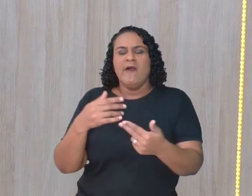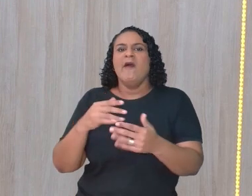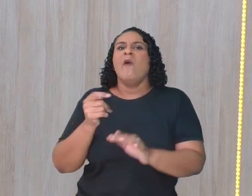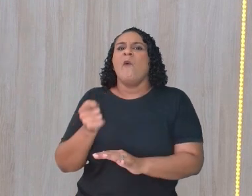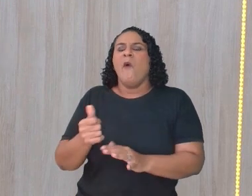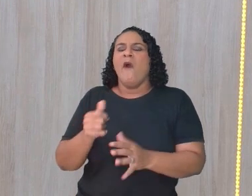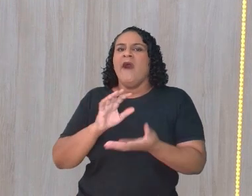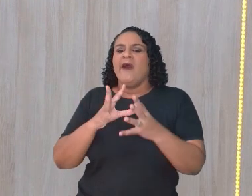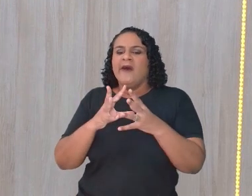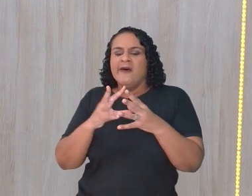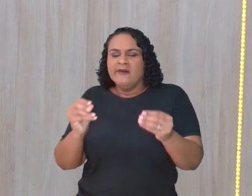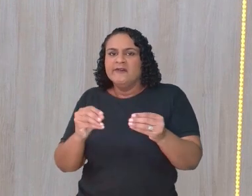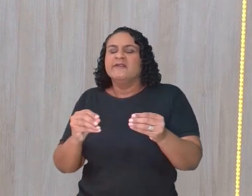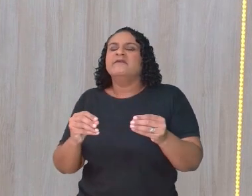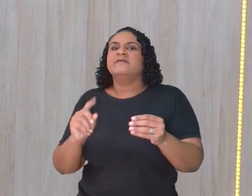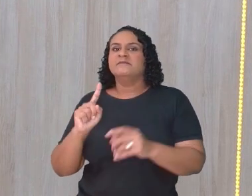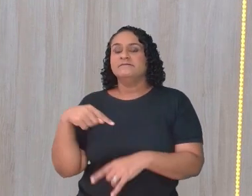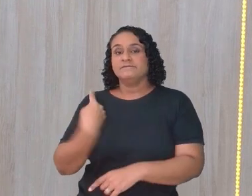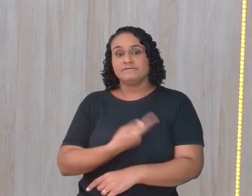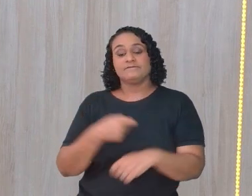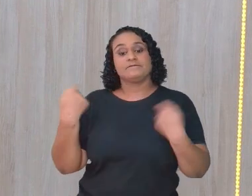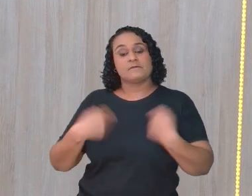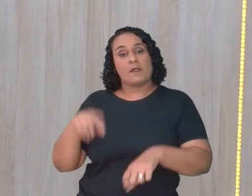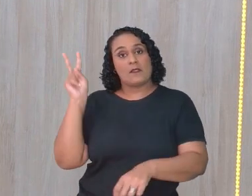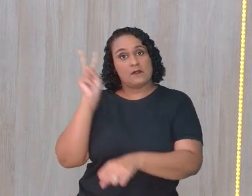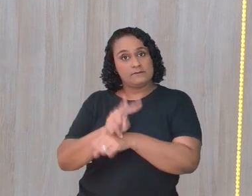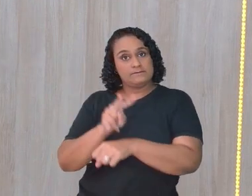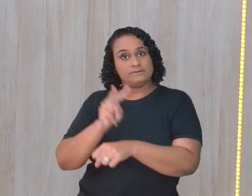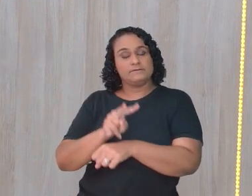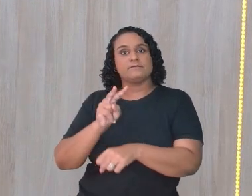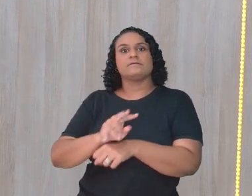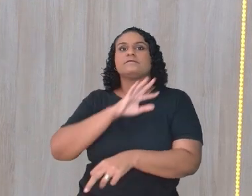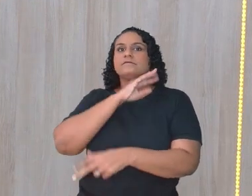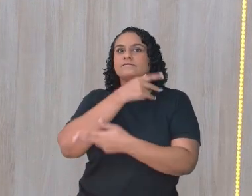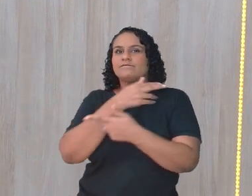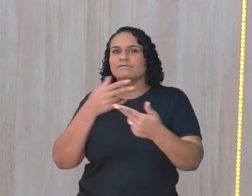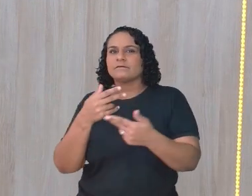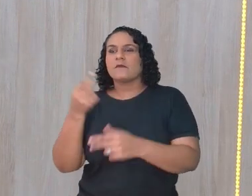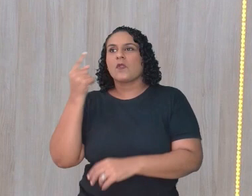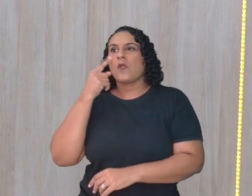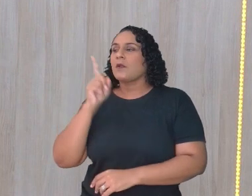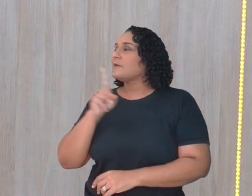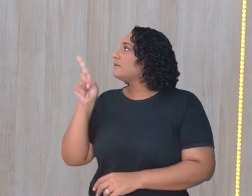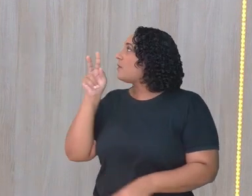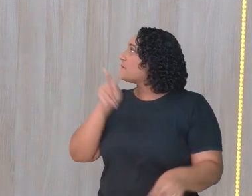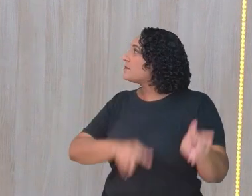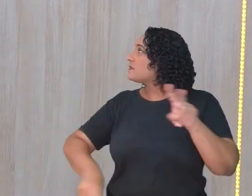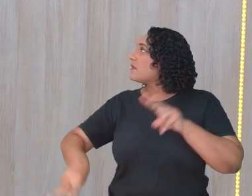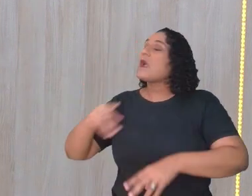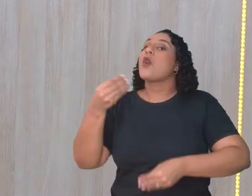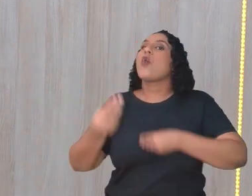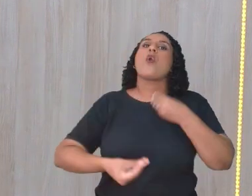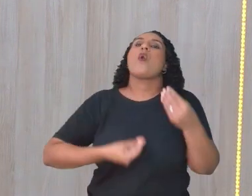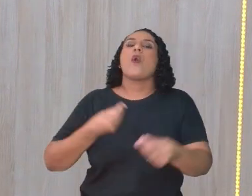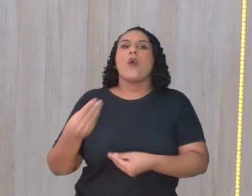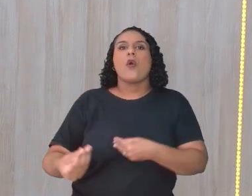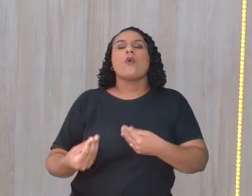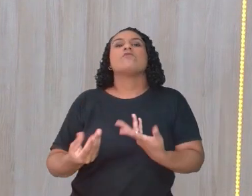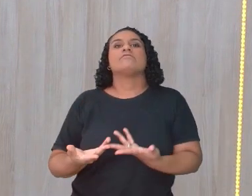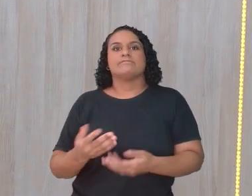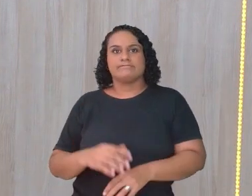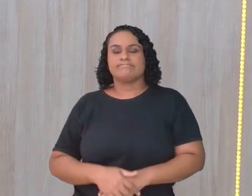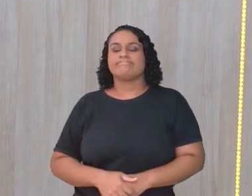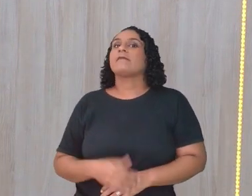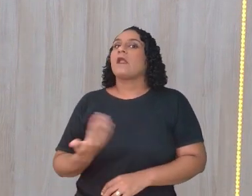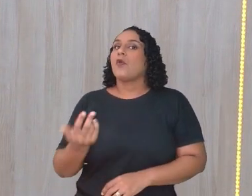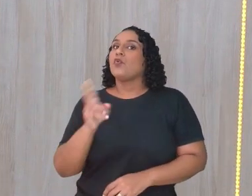extinção, mas que nós devemos preservar esses animais. E observem aí como eles fazem a reprodução. Eles usam os